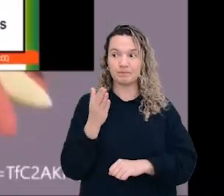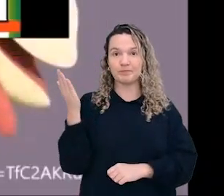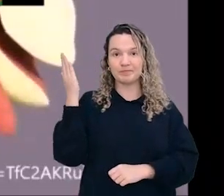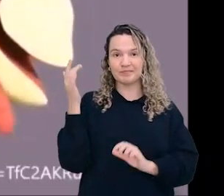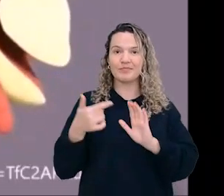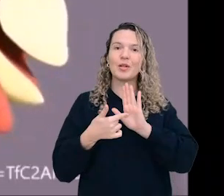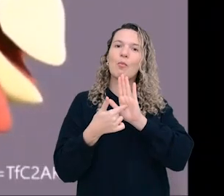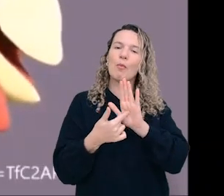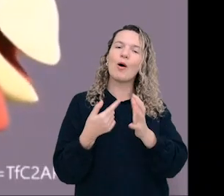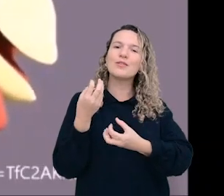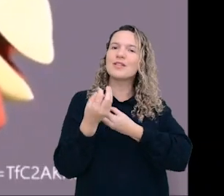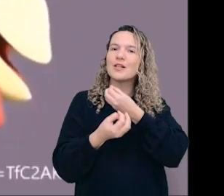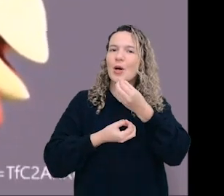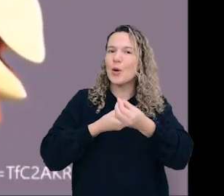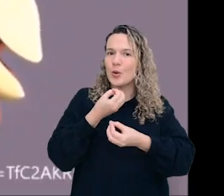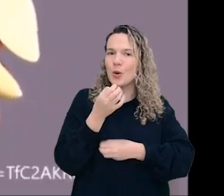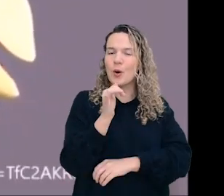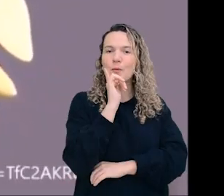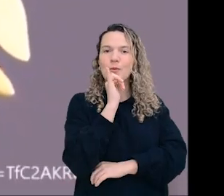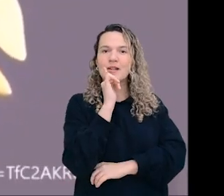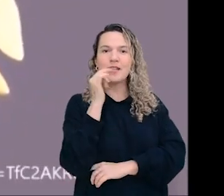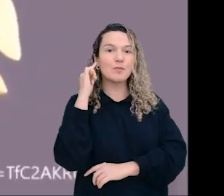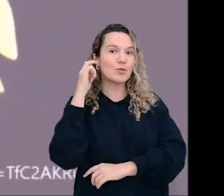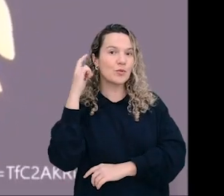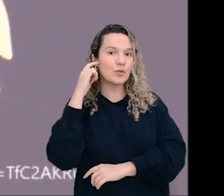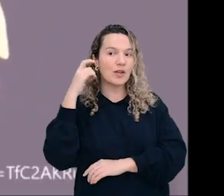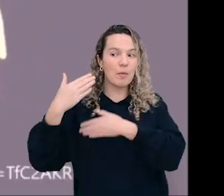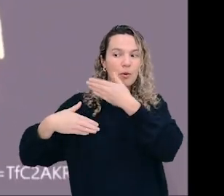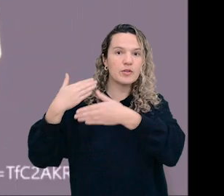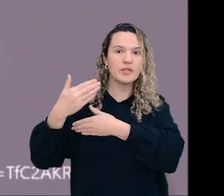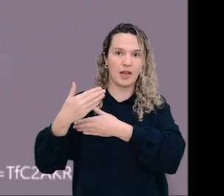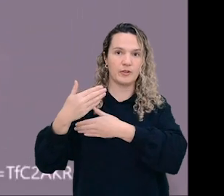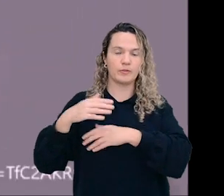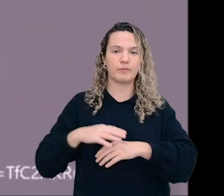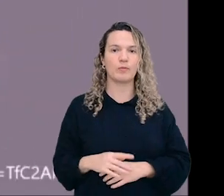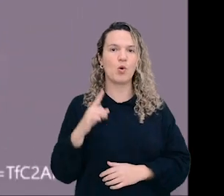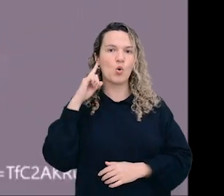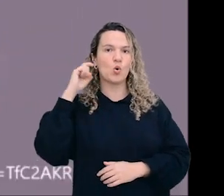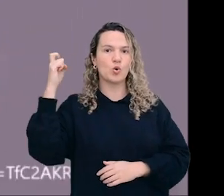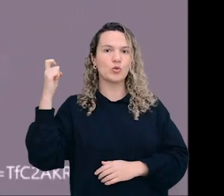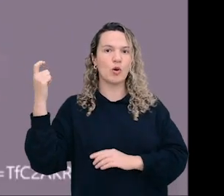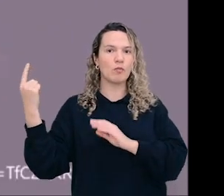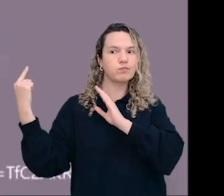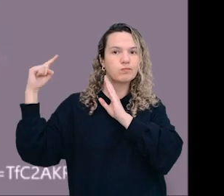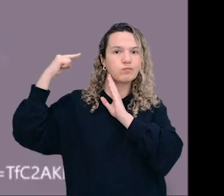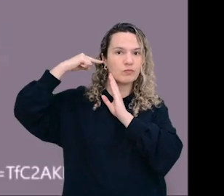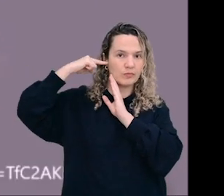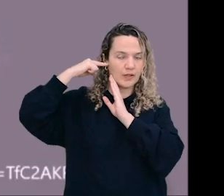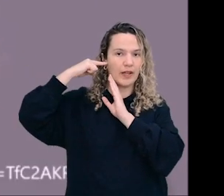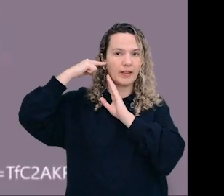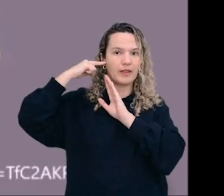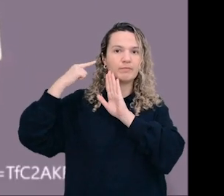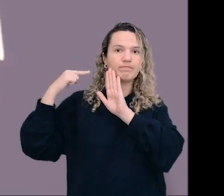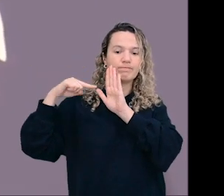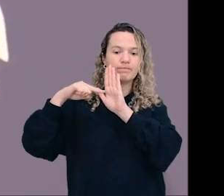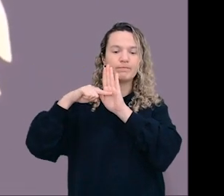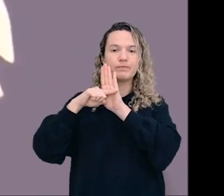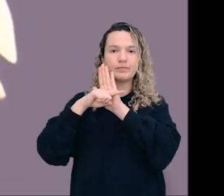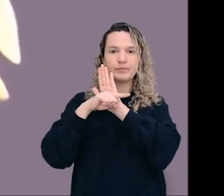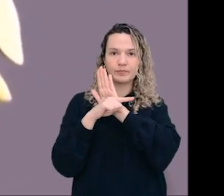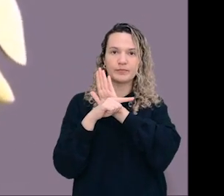visuais. Essa animação nos dá uma ideia de como o processo sonoro se dá. O som entra pelo